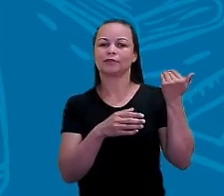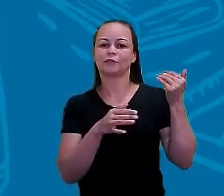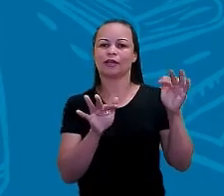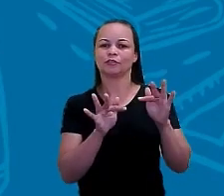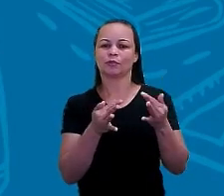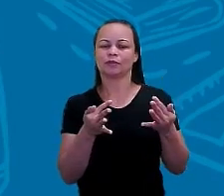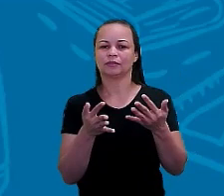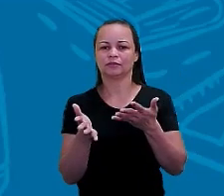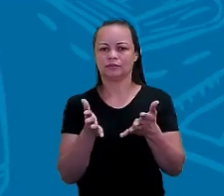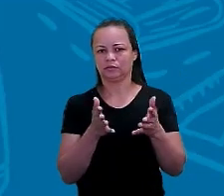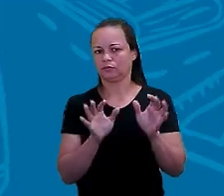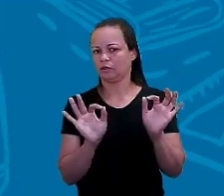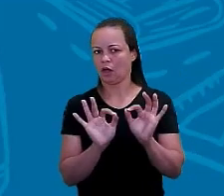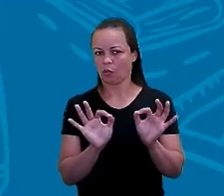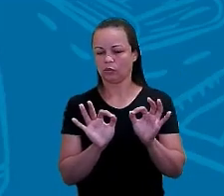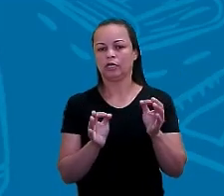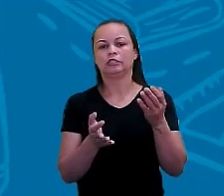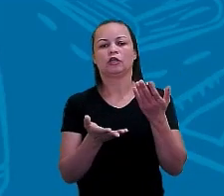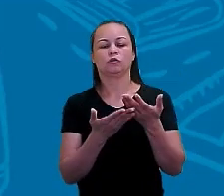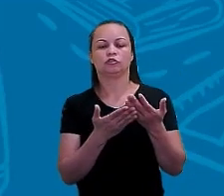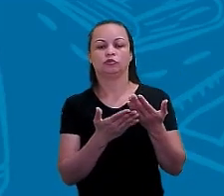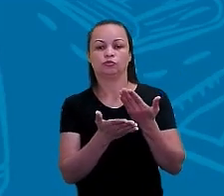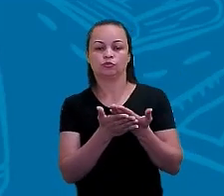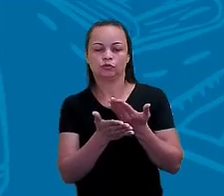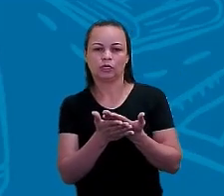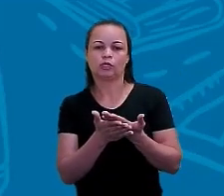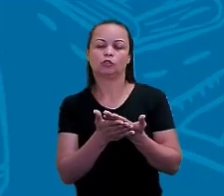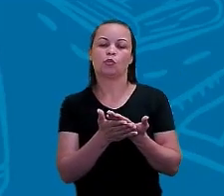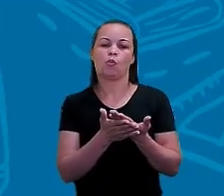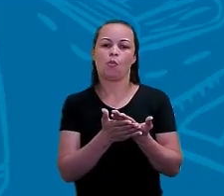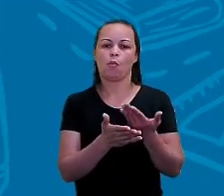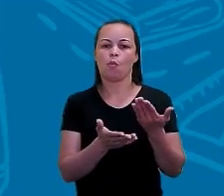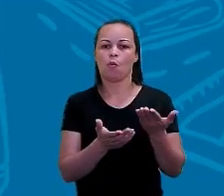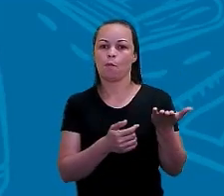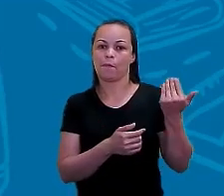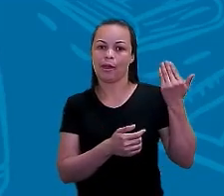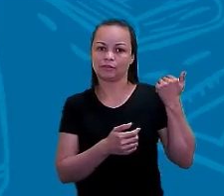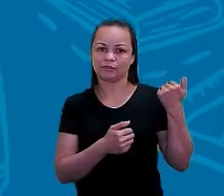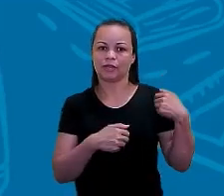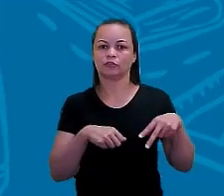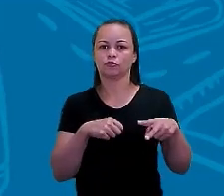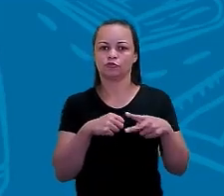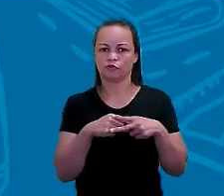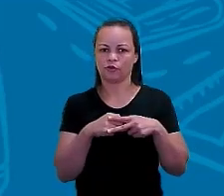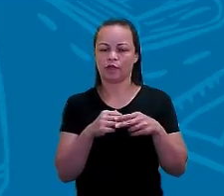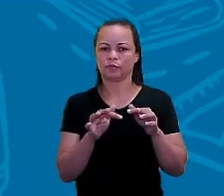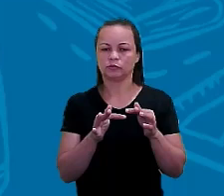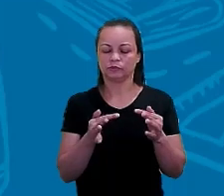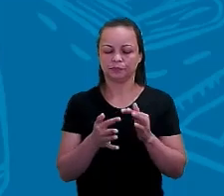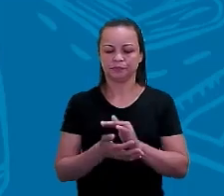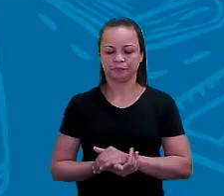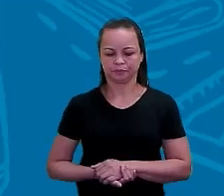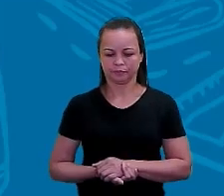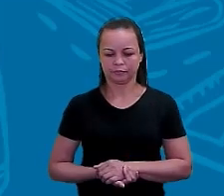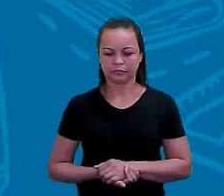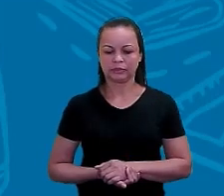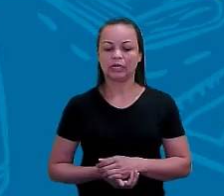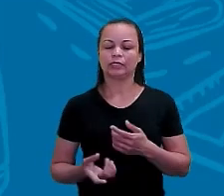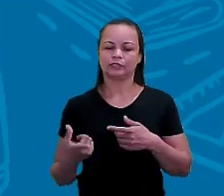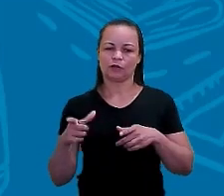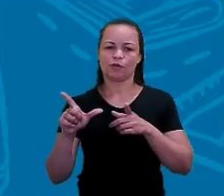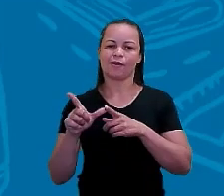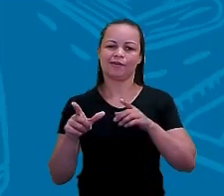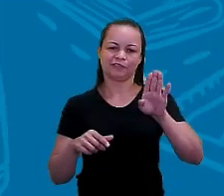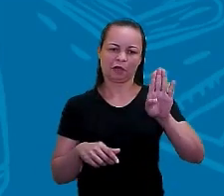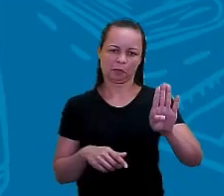estamos estudando simple present. Estamos estudando simple past. Então, o correto seria did you take lots